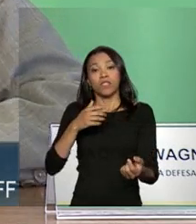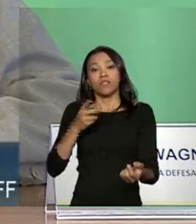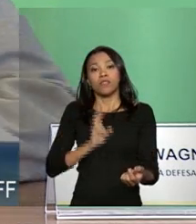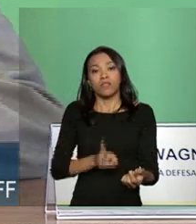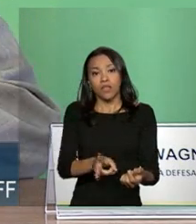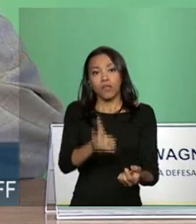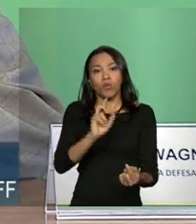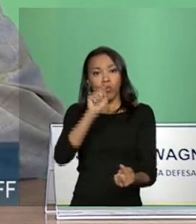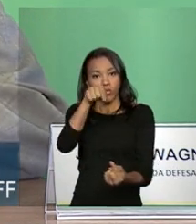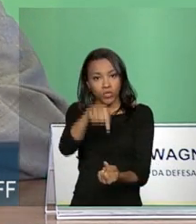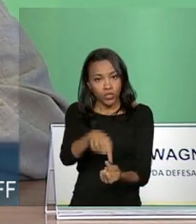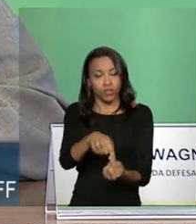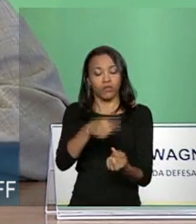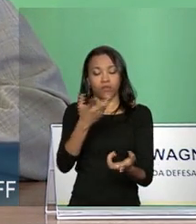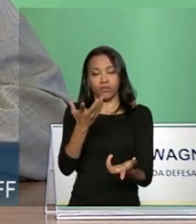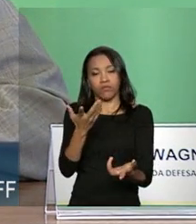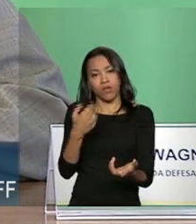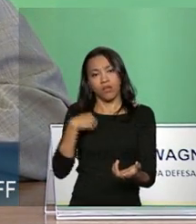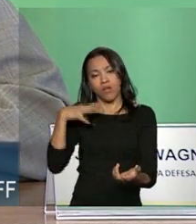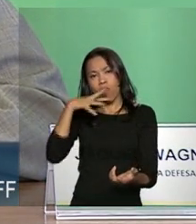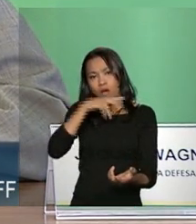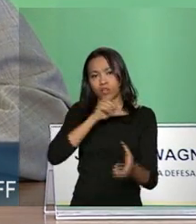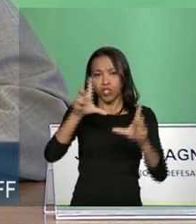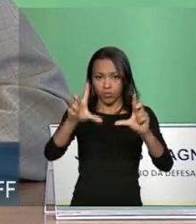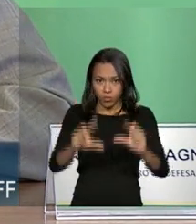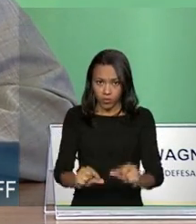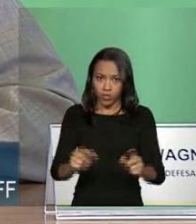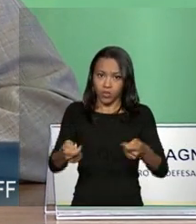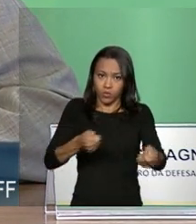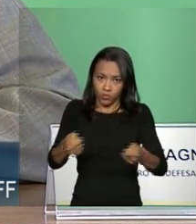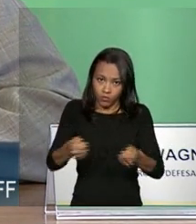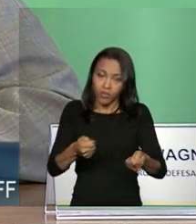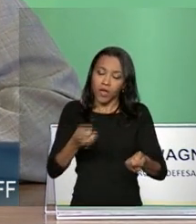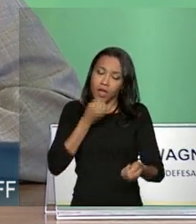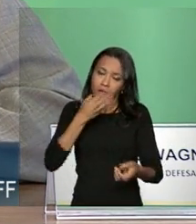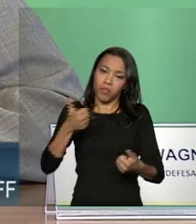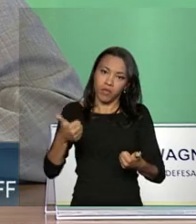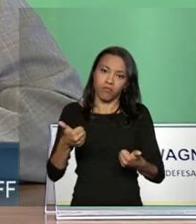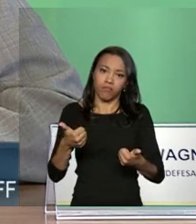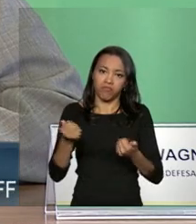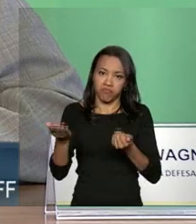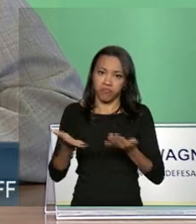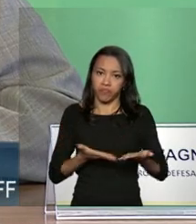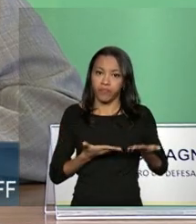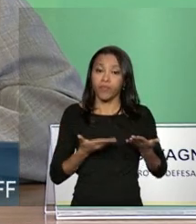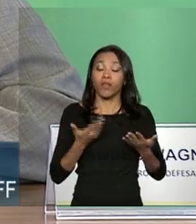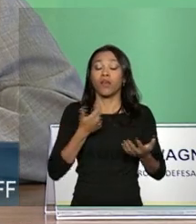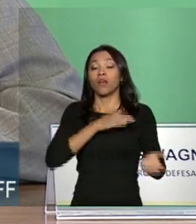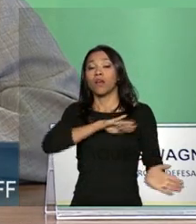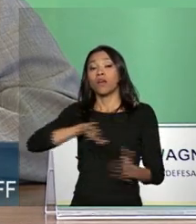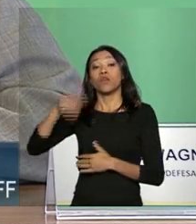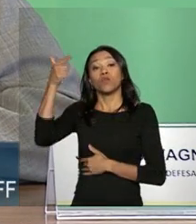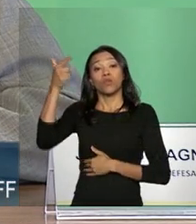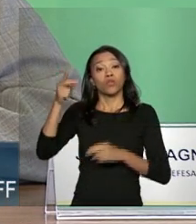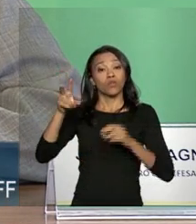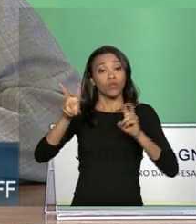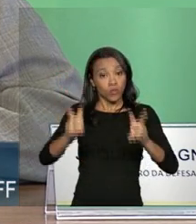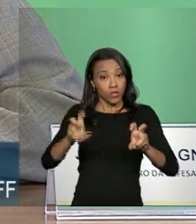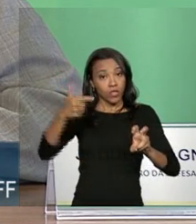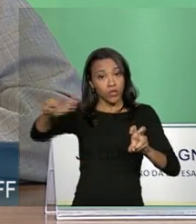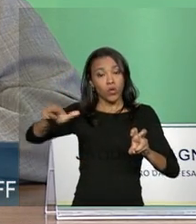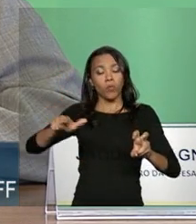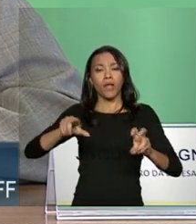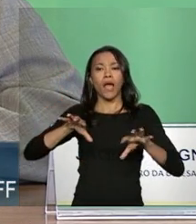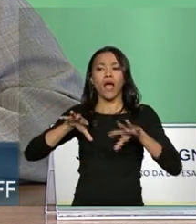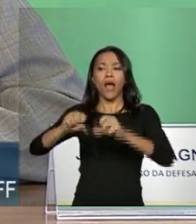político, fazer redução de custos, eu acho que é sempre bem-vindo. Sobre a prisão do